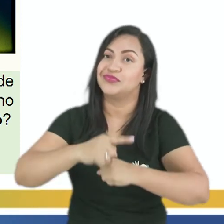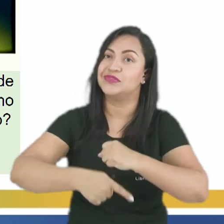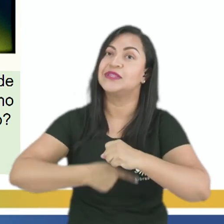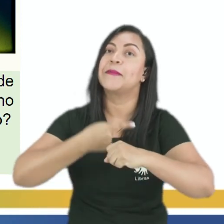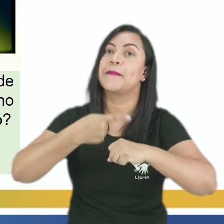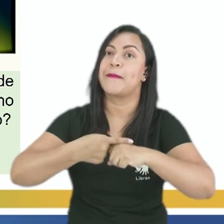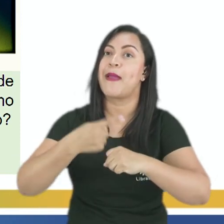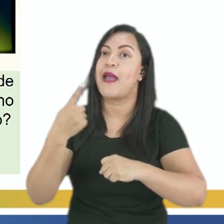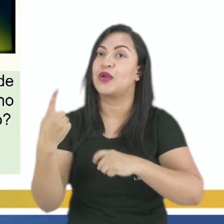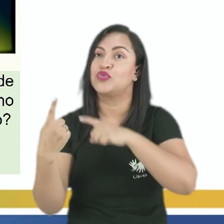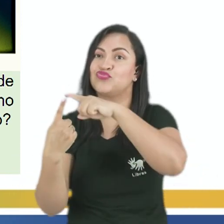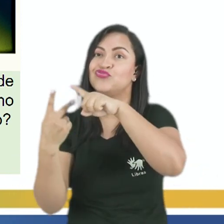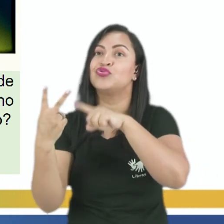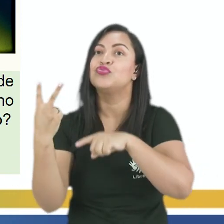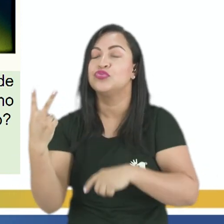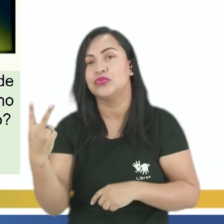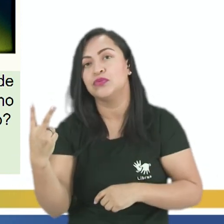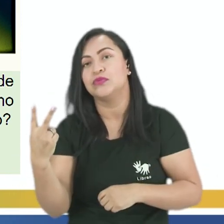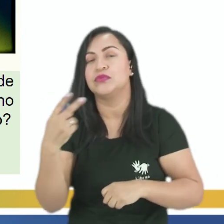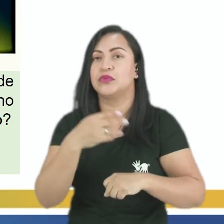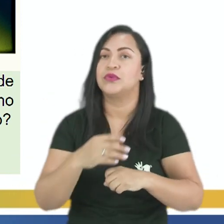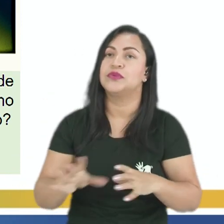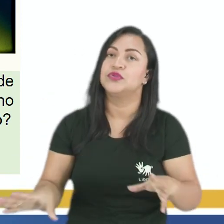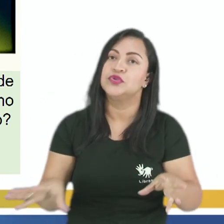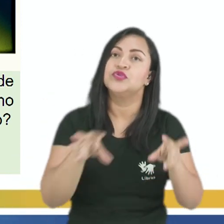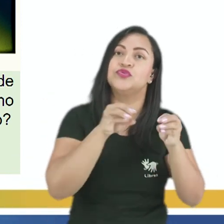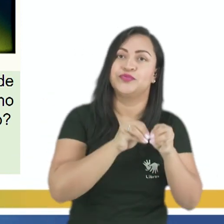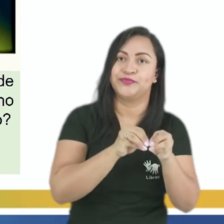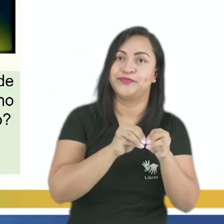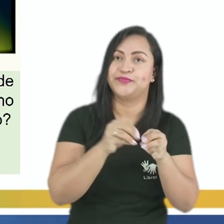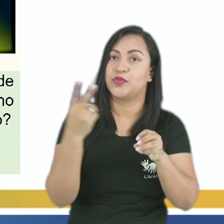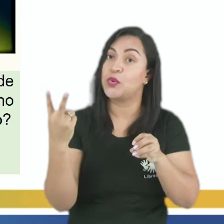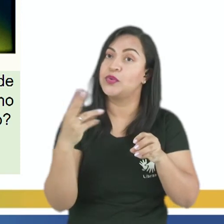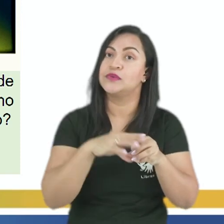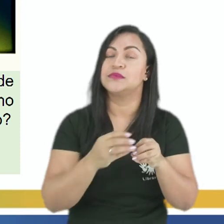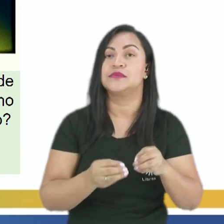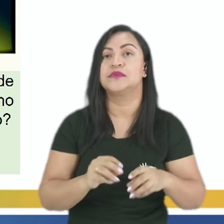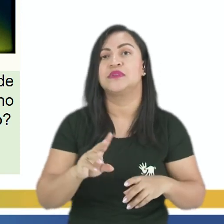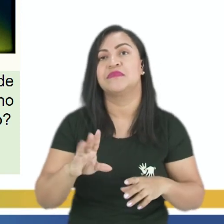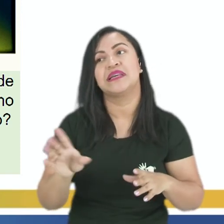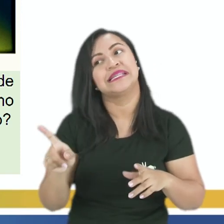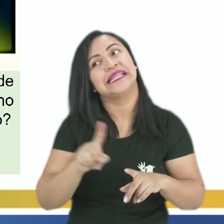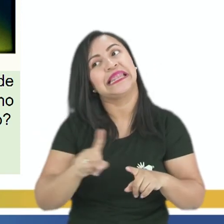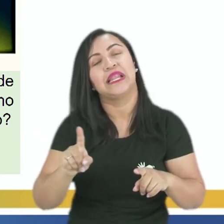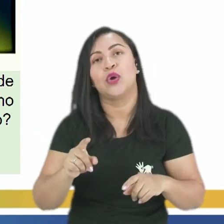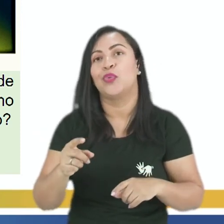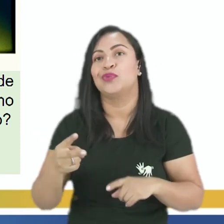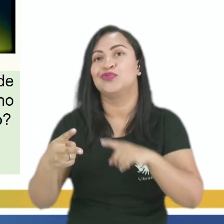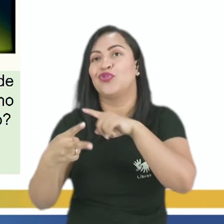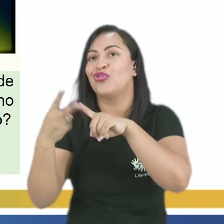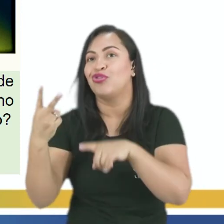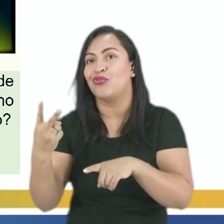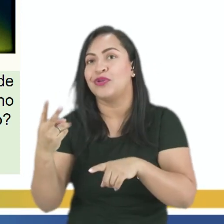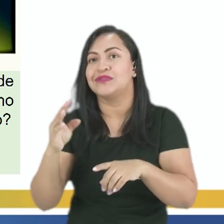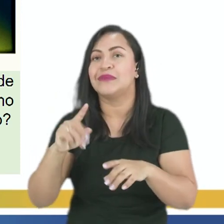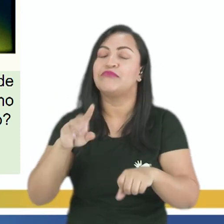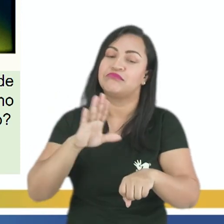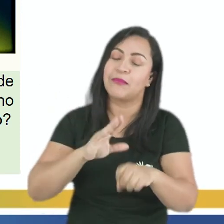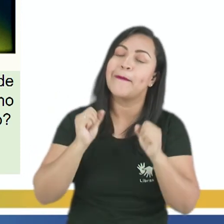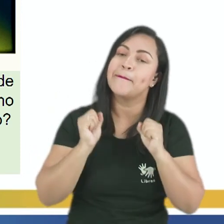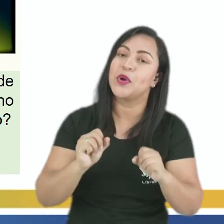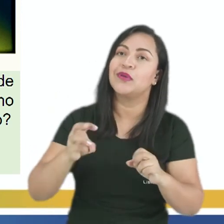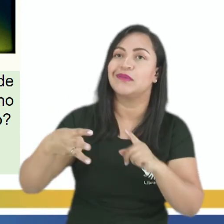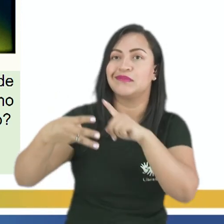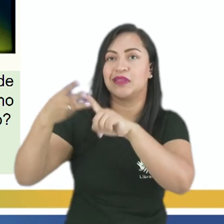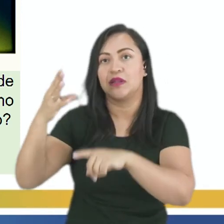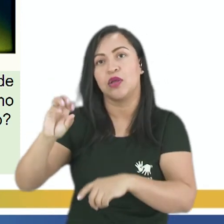não necessariamente, mais de 2 elementos químicos. Então, não necessariamente vão ter só 2 elementos químicos. Então, essa está errada. E a número